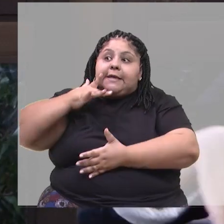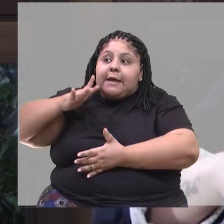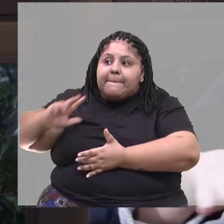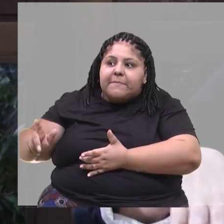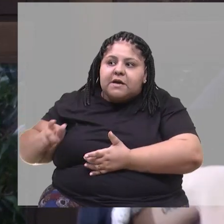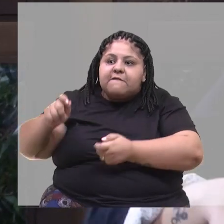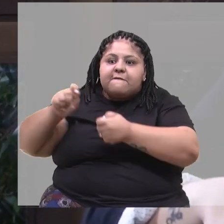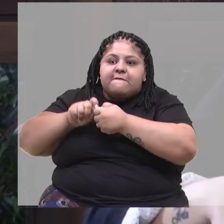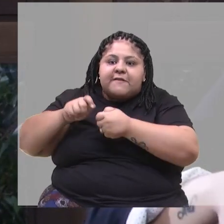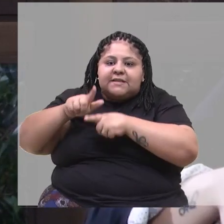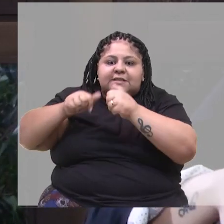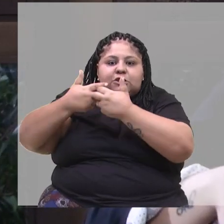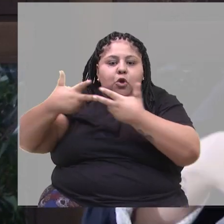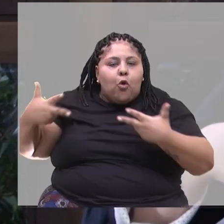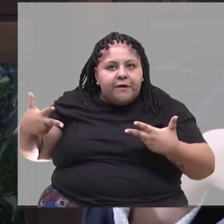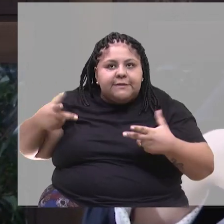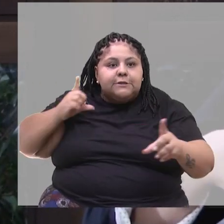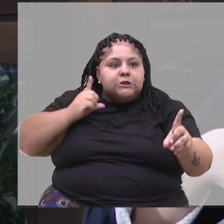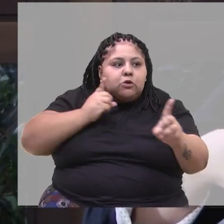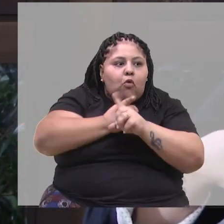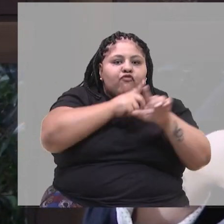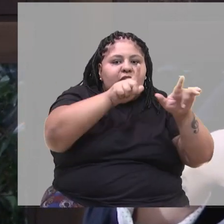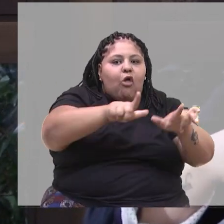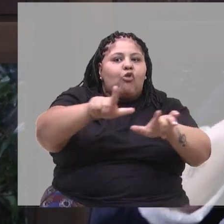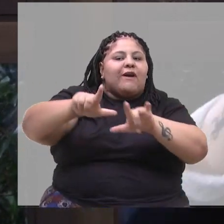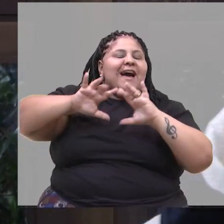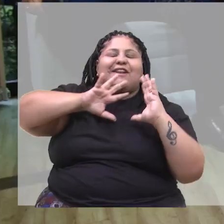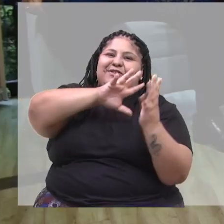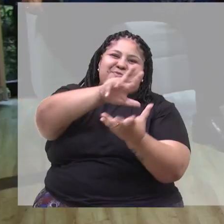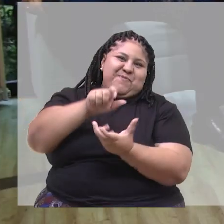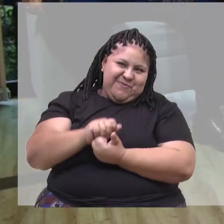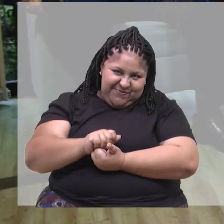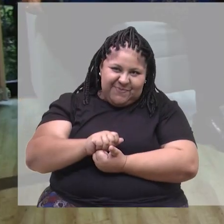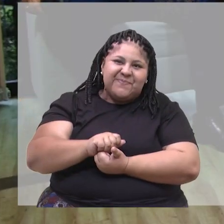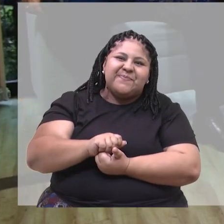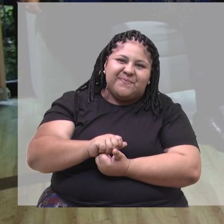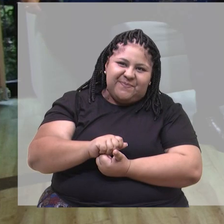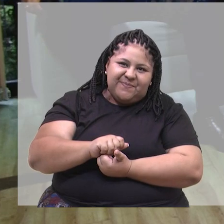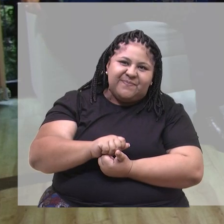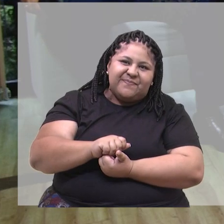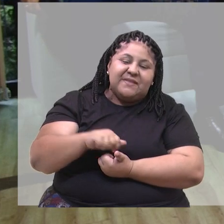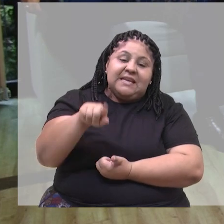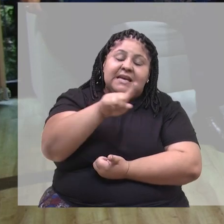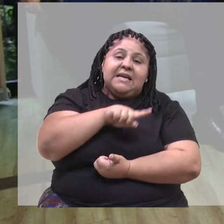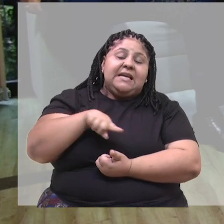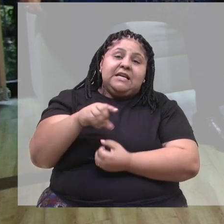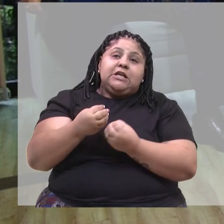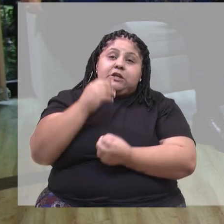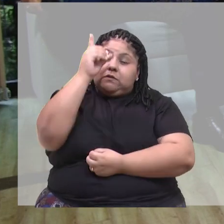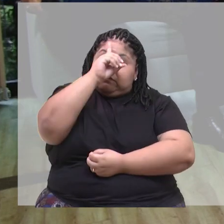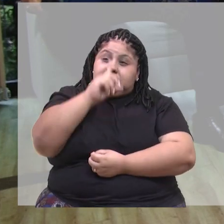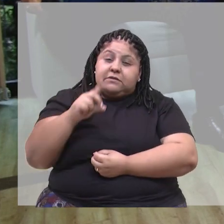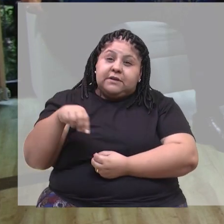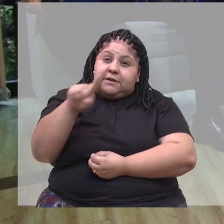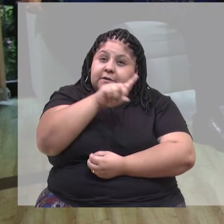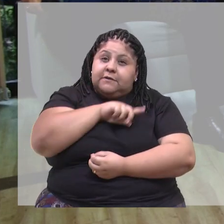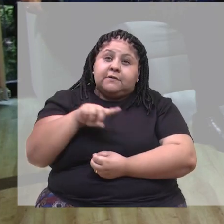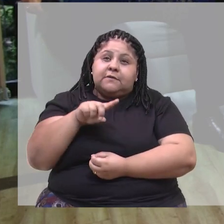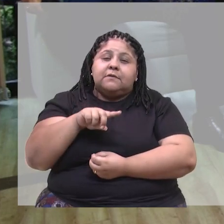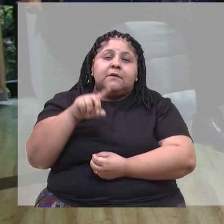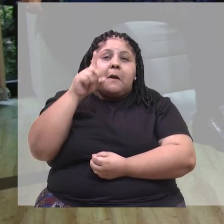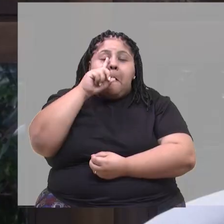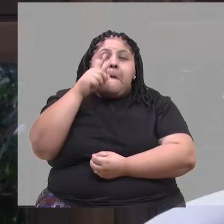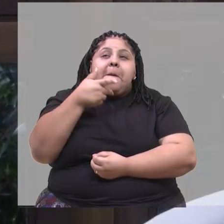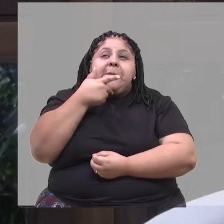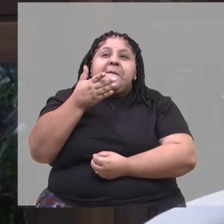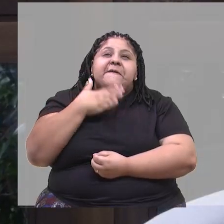pequenininho, precisa, né, encontrar um lugar no mundo. Com ou sem deficiência, né? Sem dúvida nenhuma. E aí, às vezes, com deficiência, a gente fica muito também... A